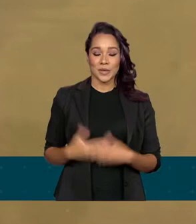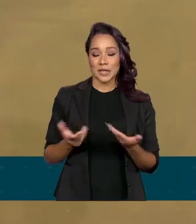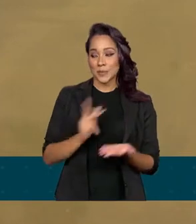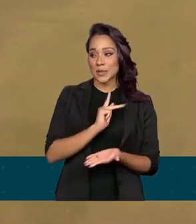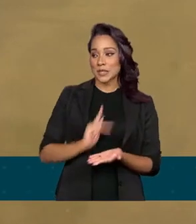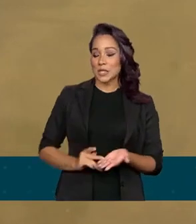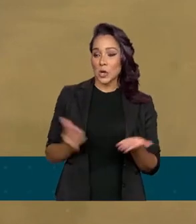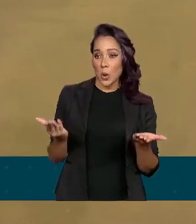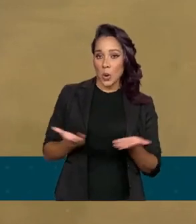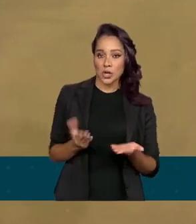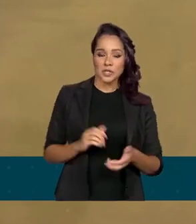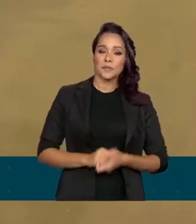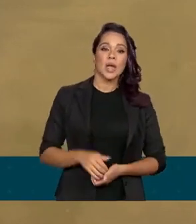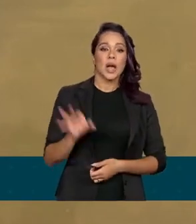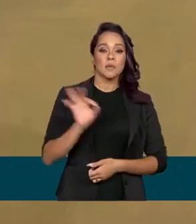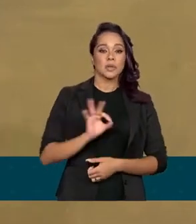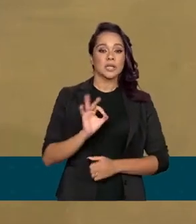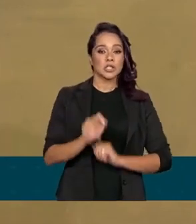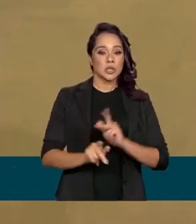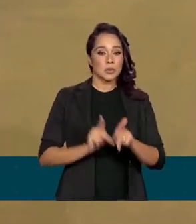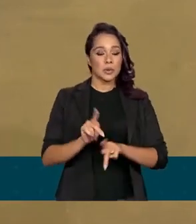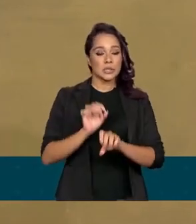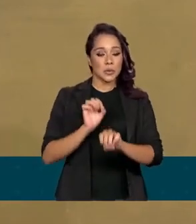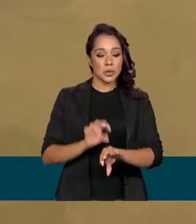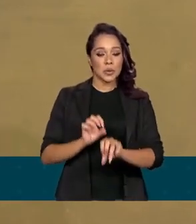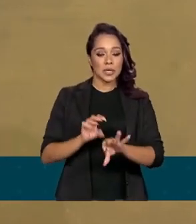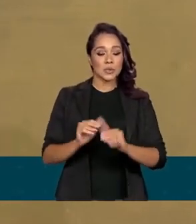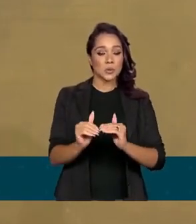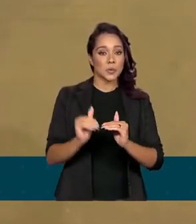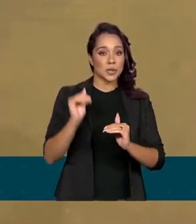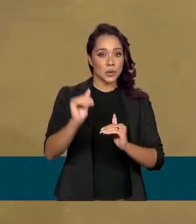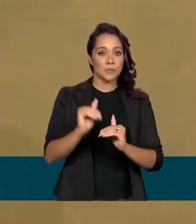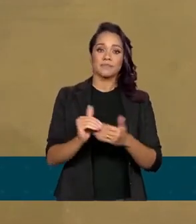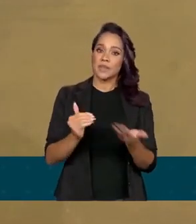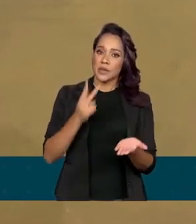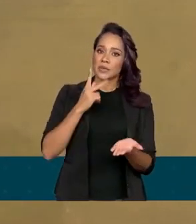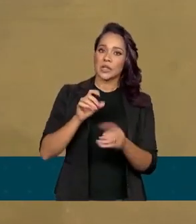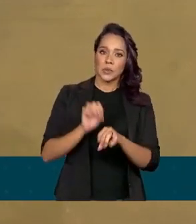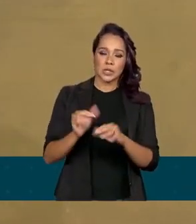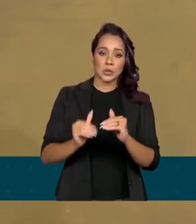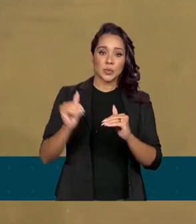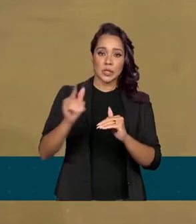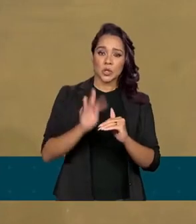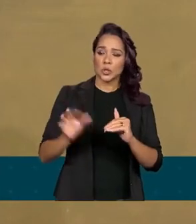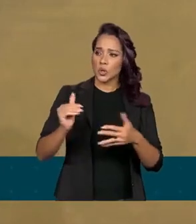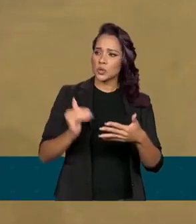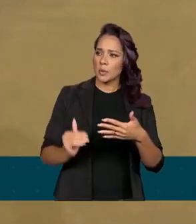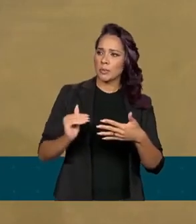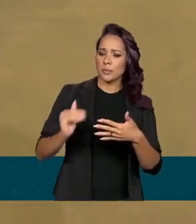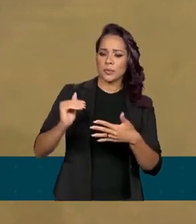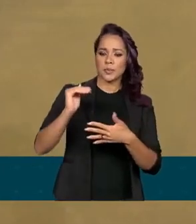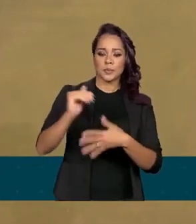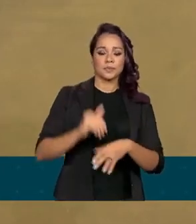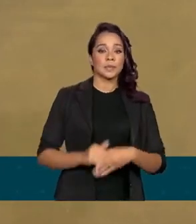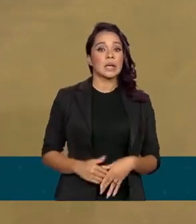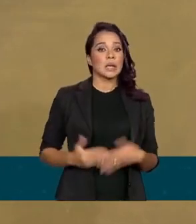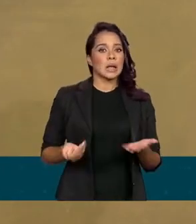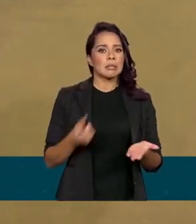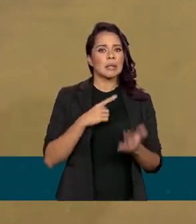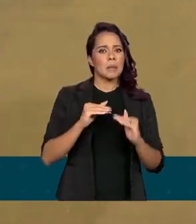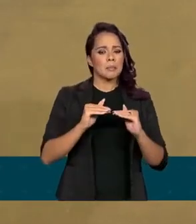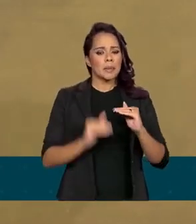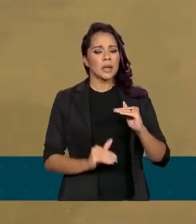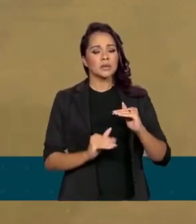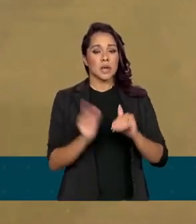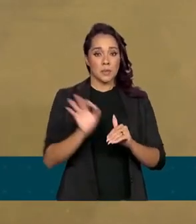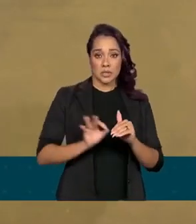Presidente, hoje, o percentual da população com educação superior, e aí eu falo educação superior em todos os níveis, está muito abaixo